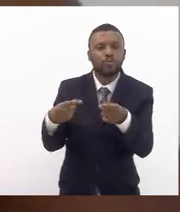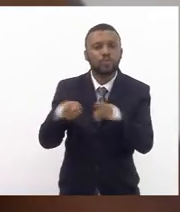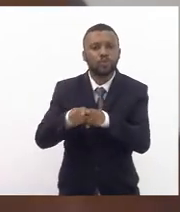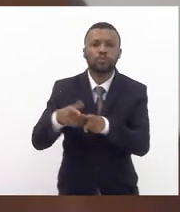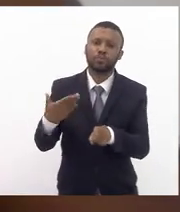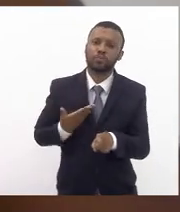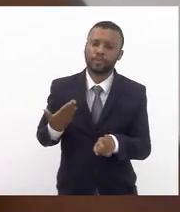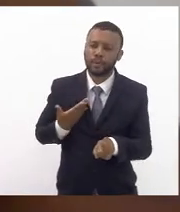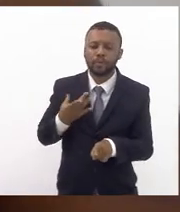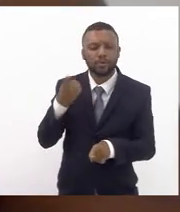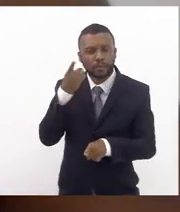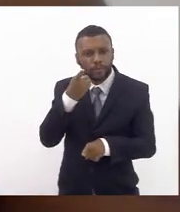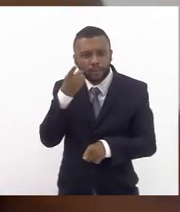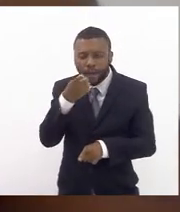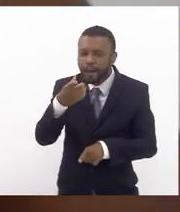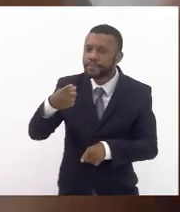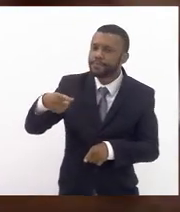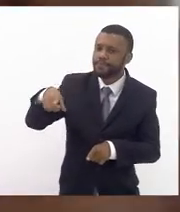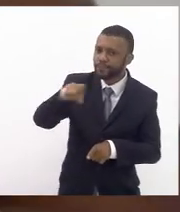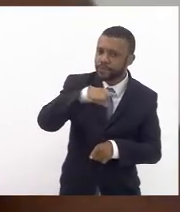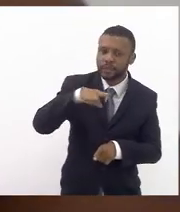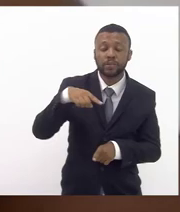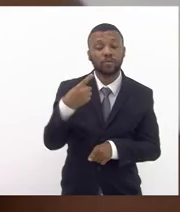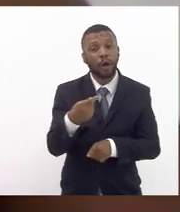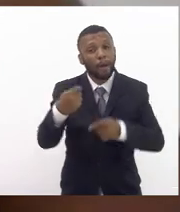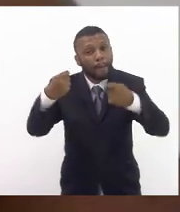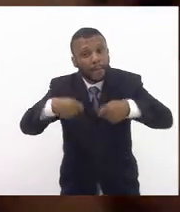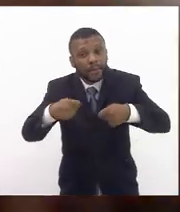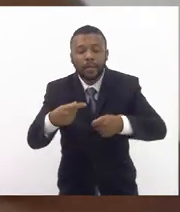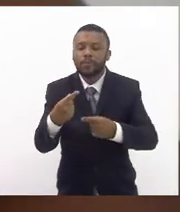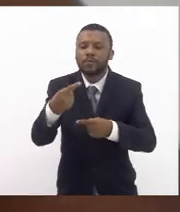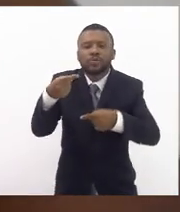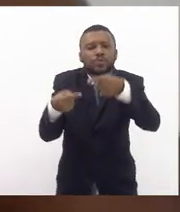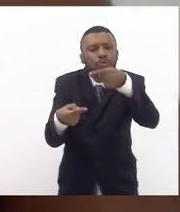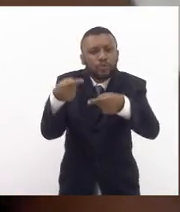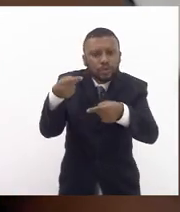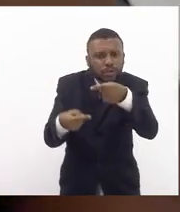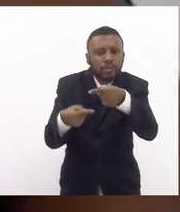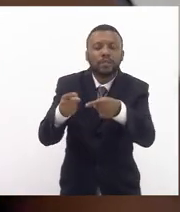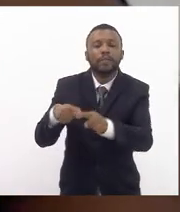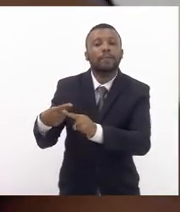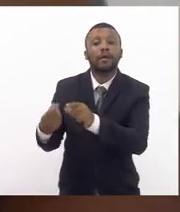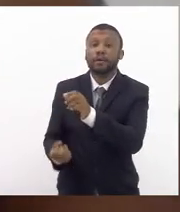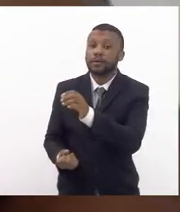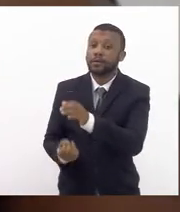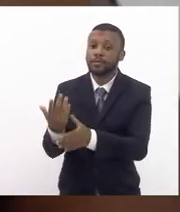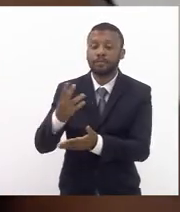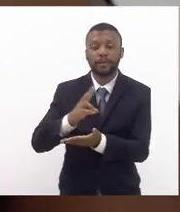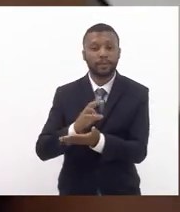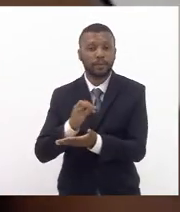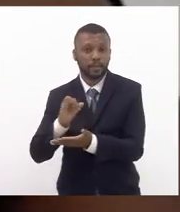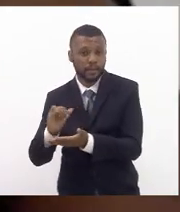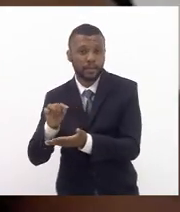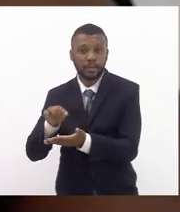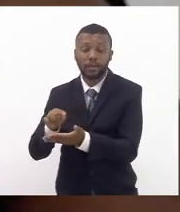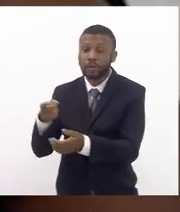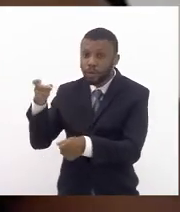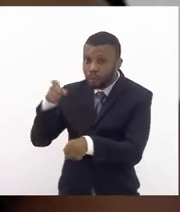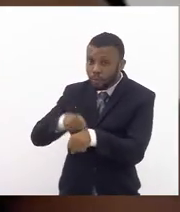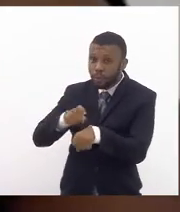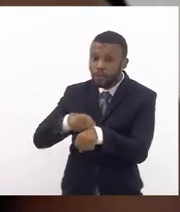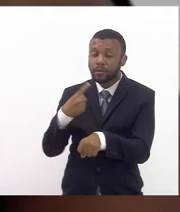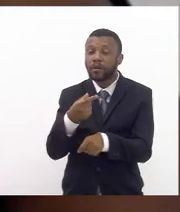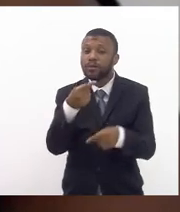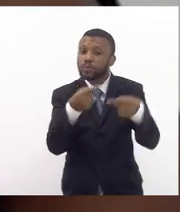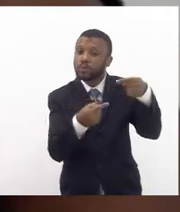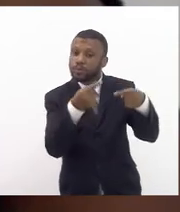companheiras, a necessidade dessa discussão e da implementação de uma CPI, ainda quando discutíamos a